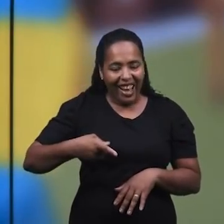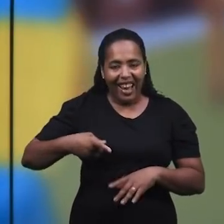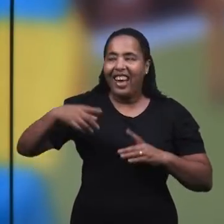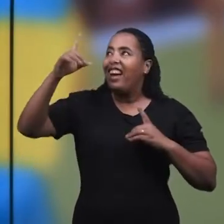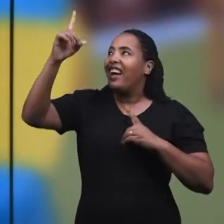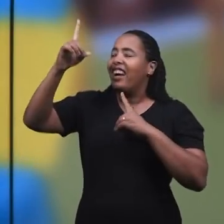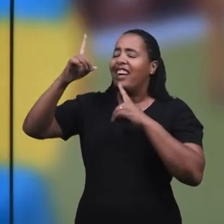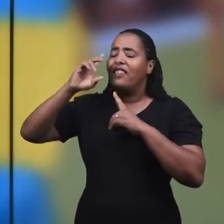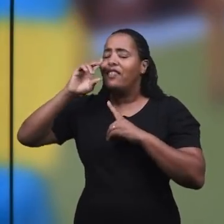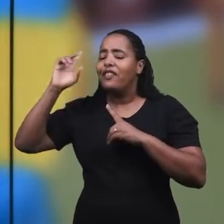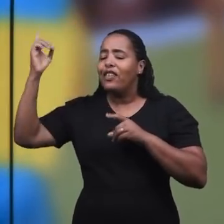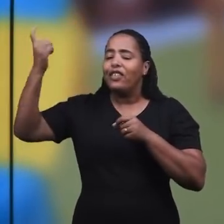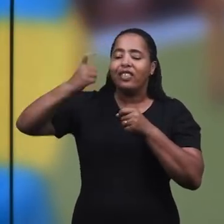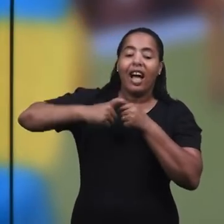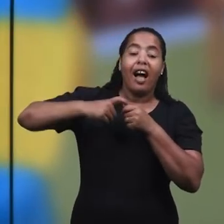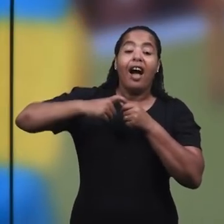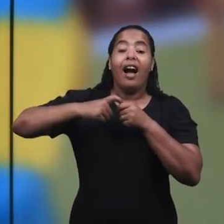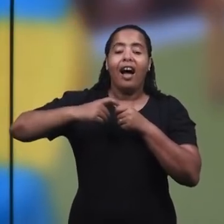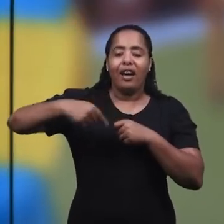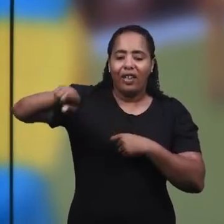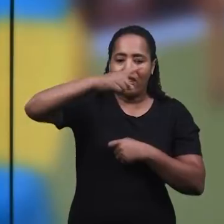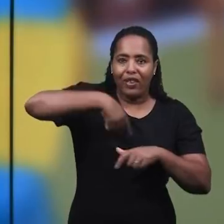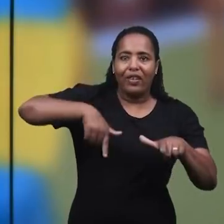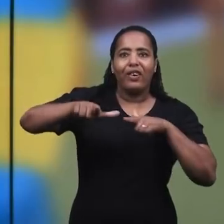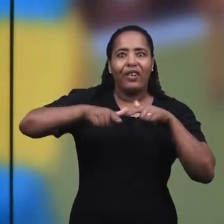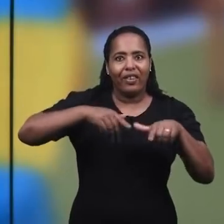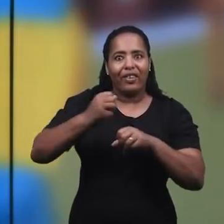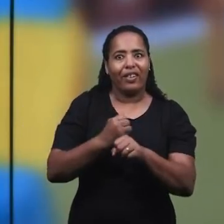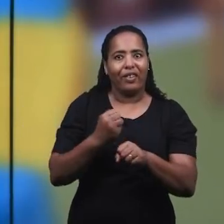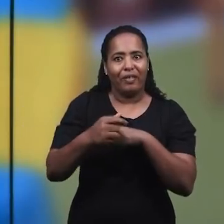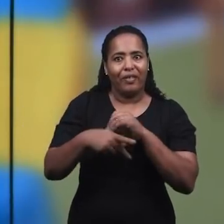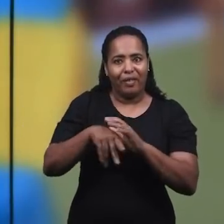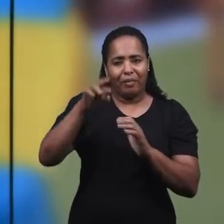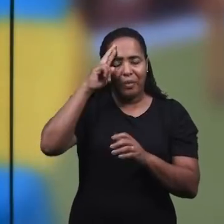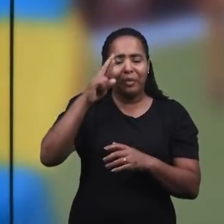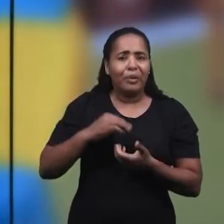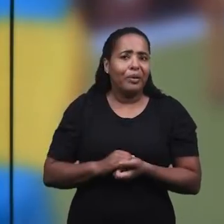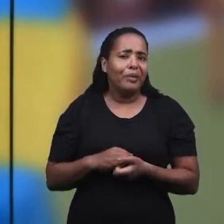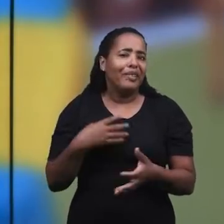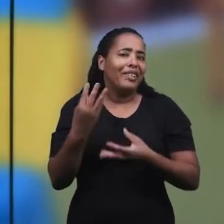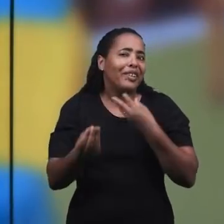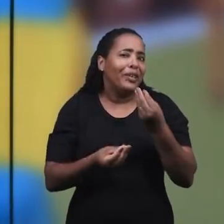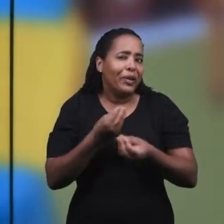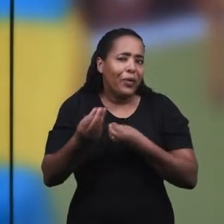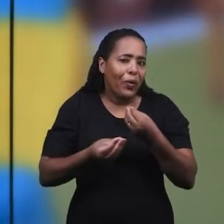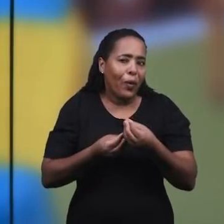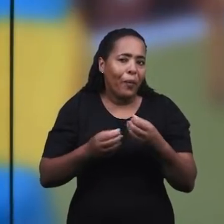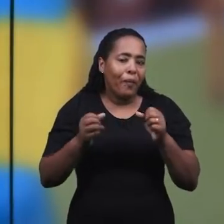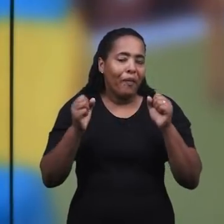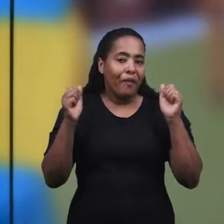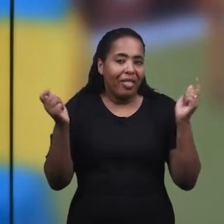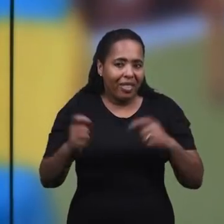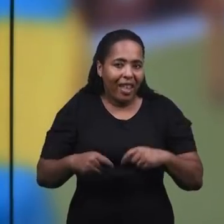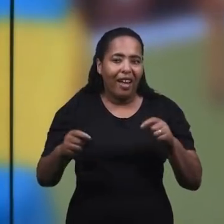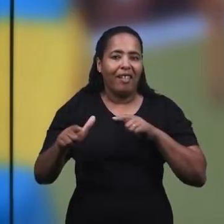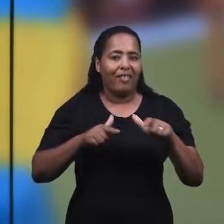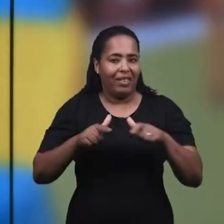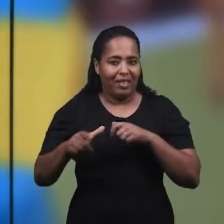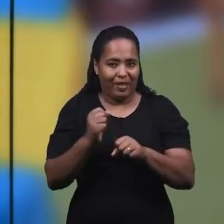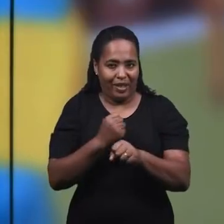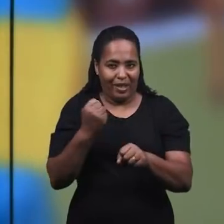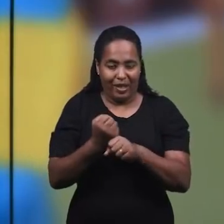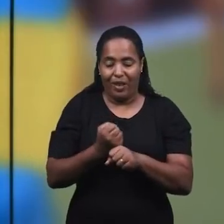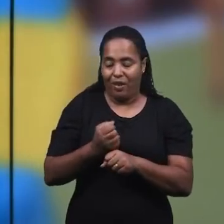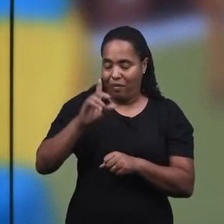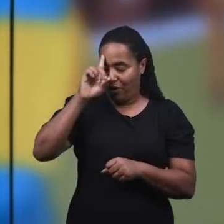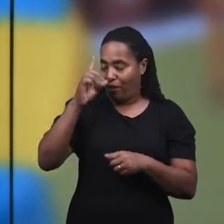encontrar trabalhando na sua obra. E como podemos trabalhar na obra de Deus, vocês sabem? Nós podemos